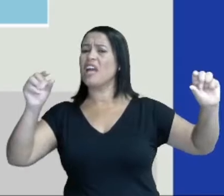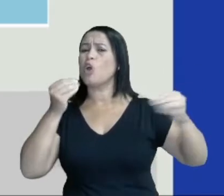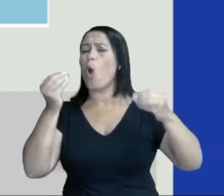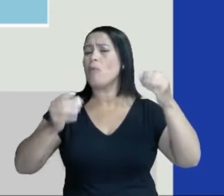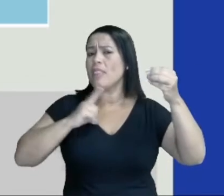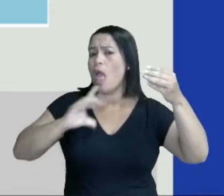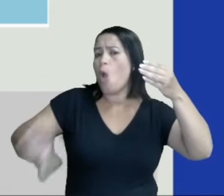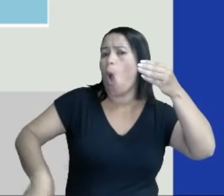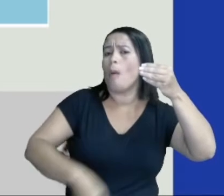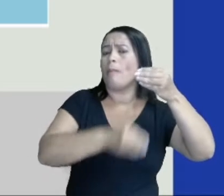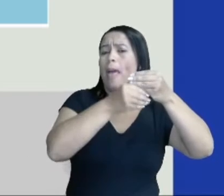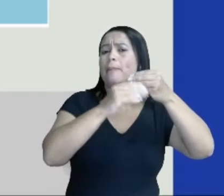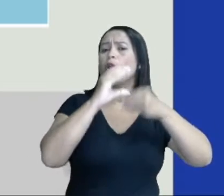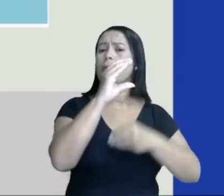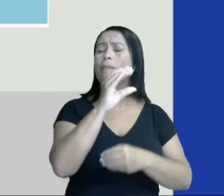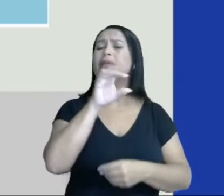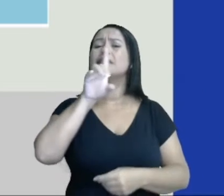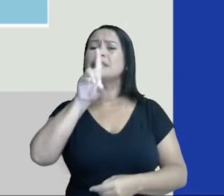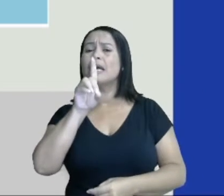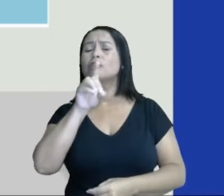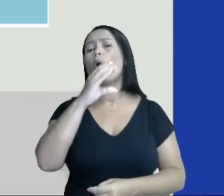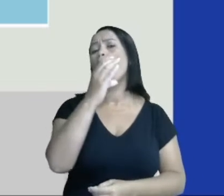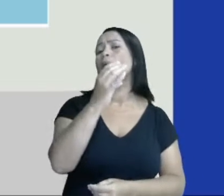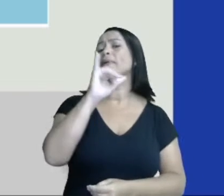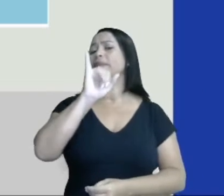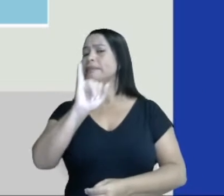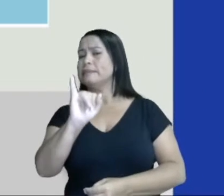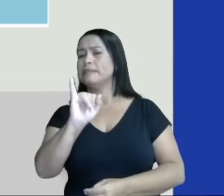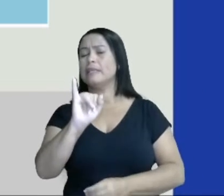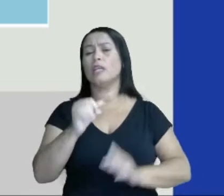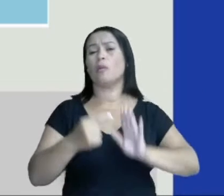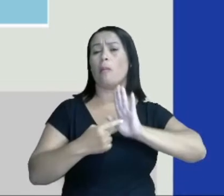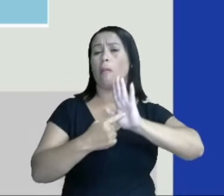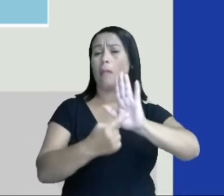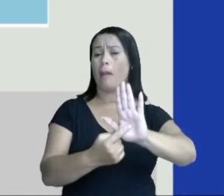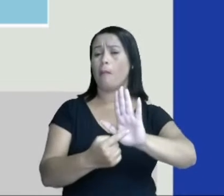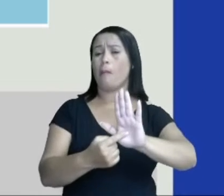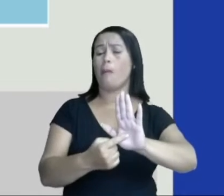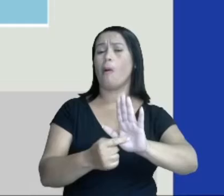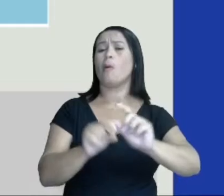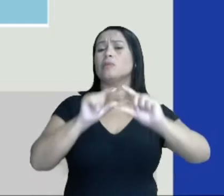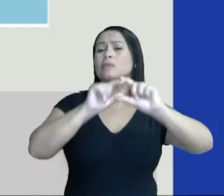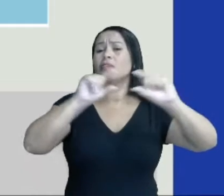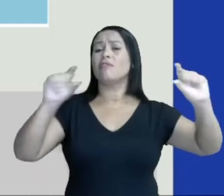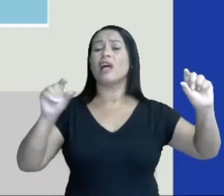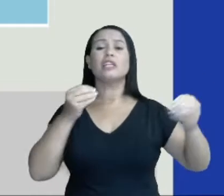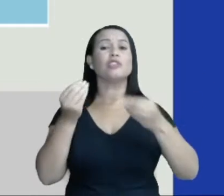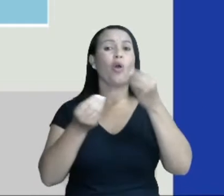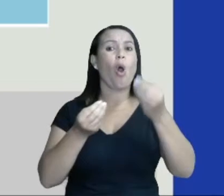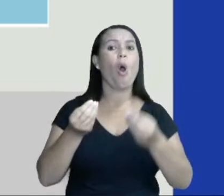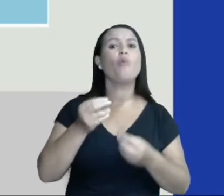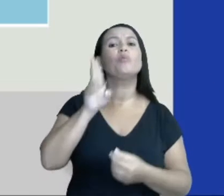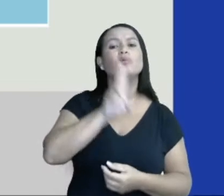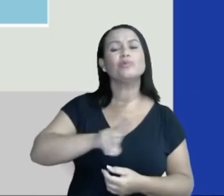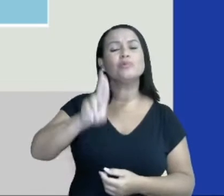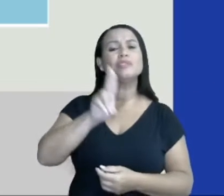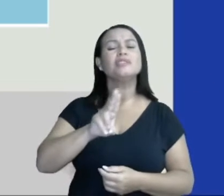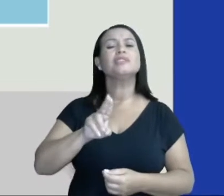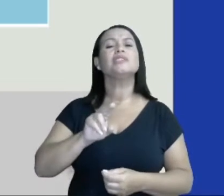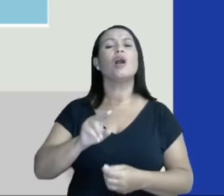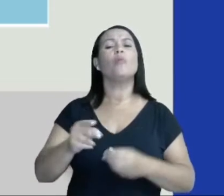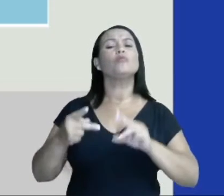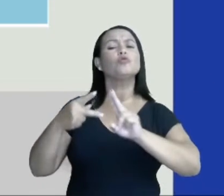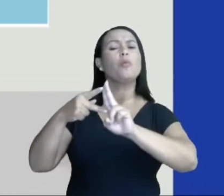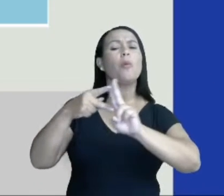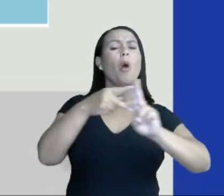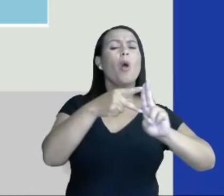complemento direto e indireto, para fazer referência a eles, usamos os pronomes na seguinte